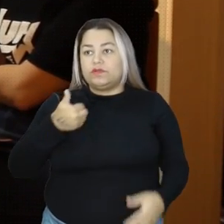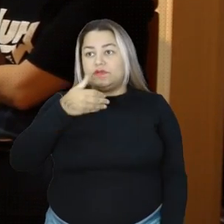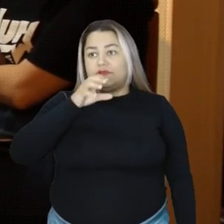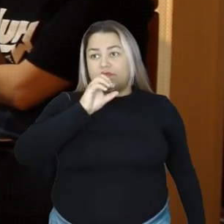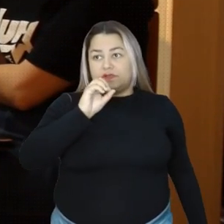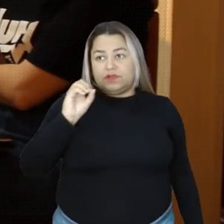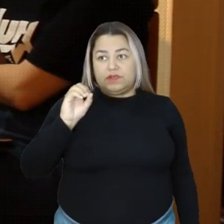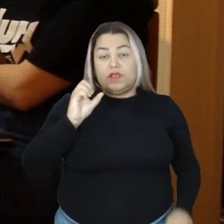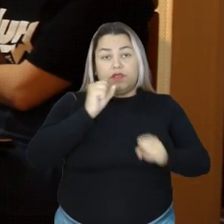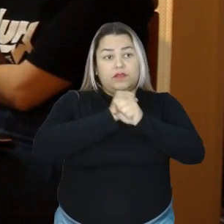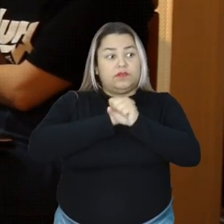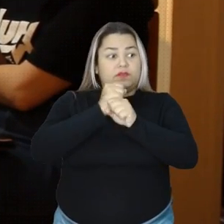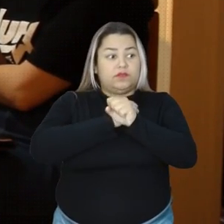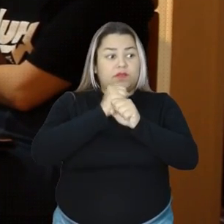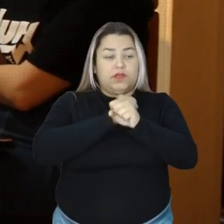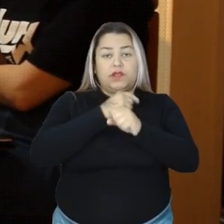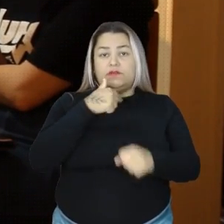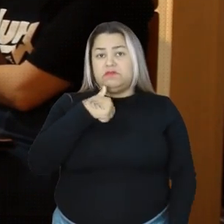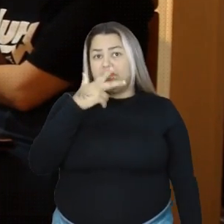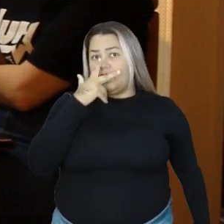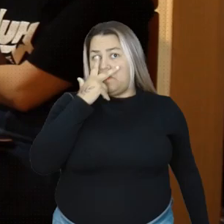acho.